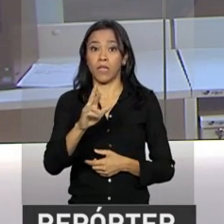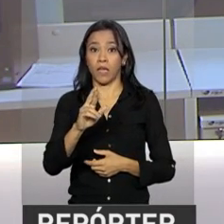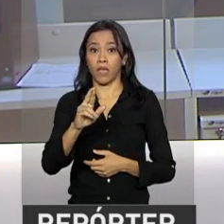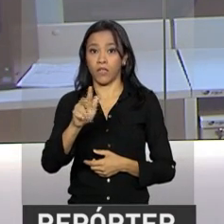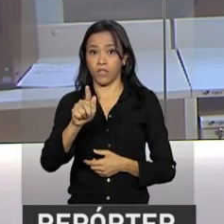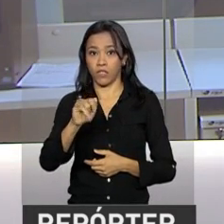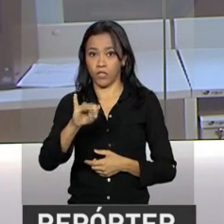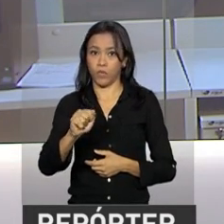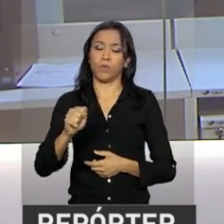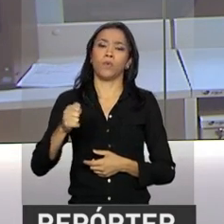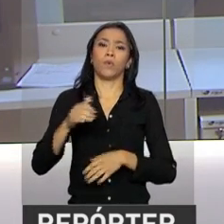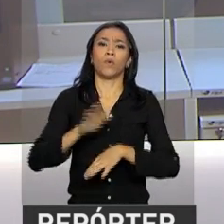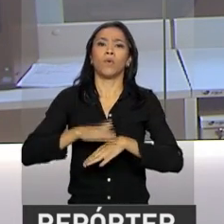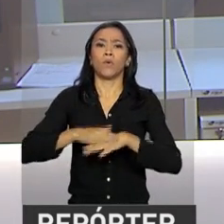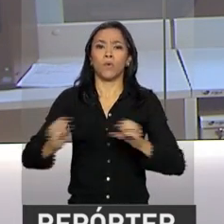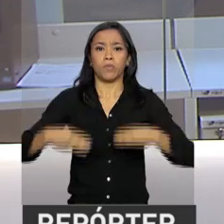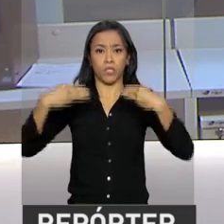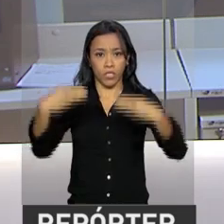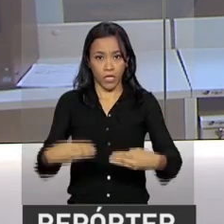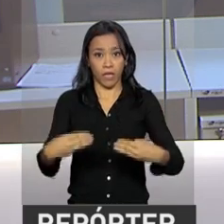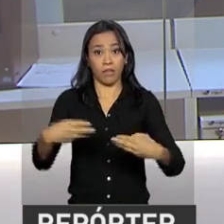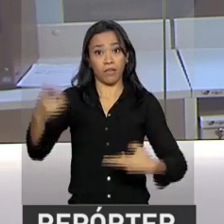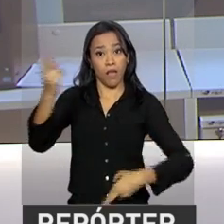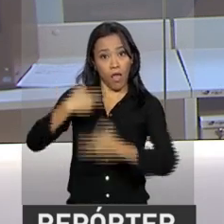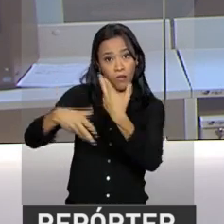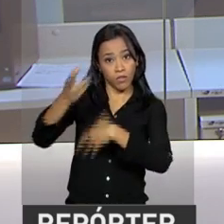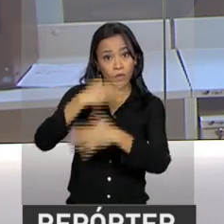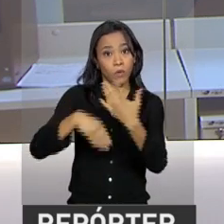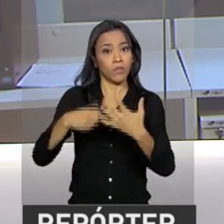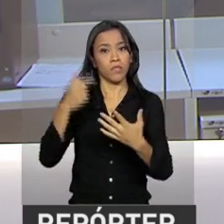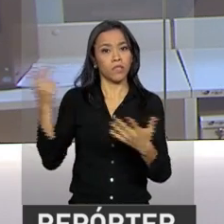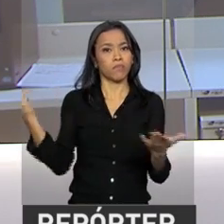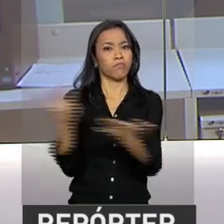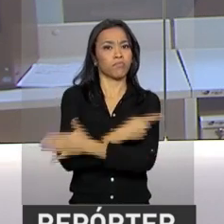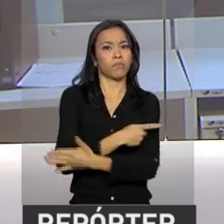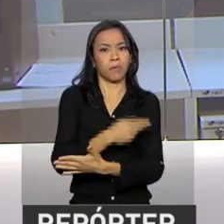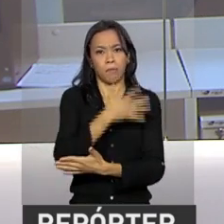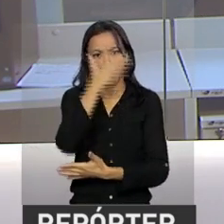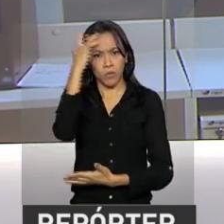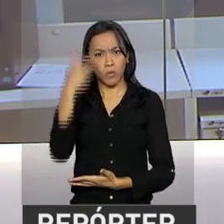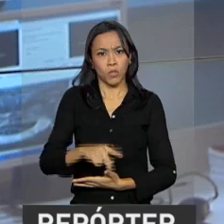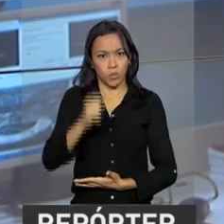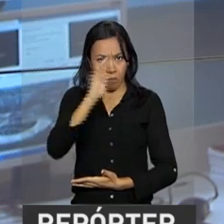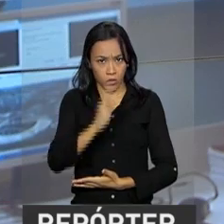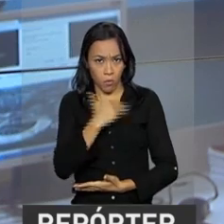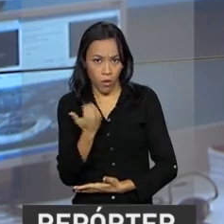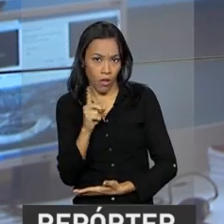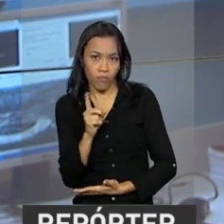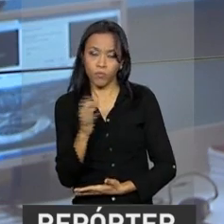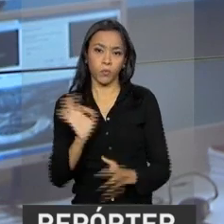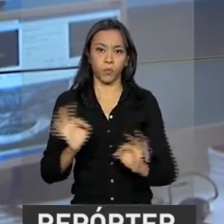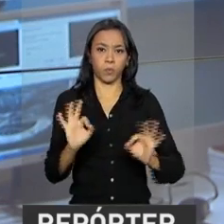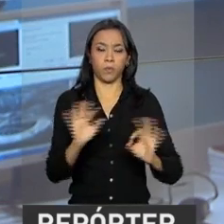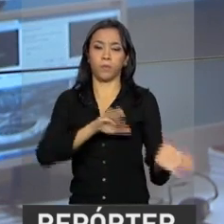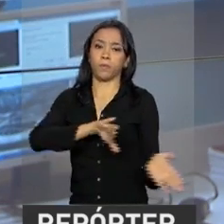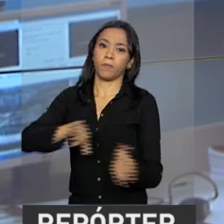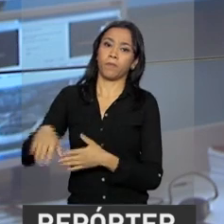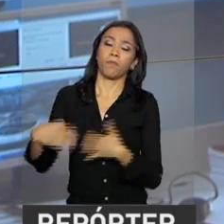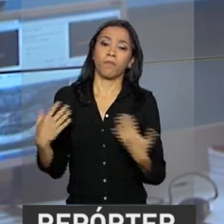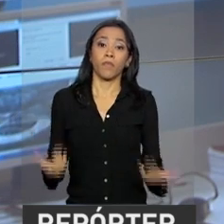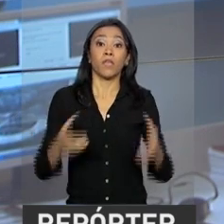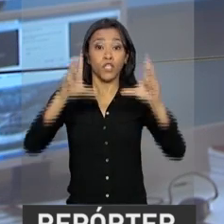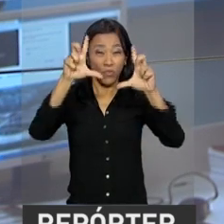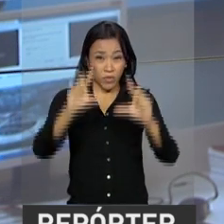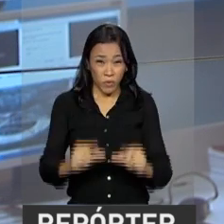segundo o ministério das relações exteriores não há registro de brasileiros em transmitir mas para diminuir os efeitos